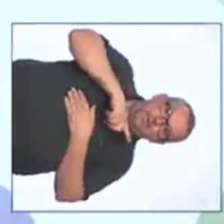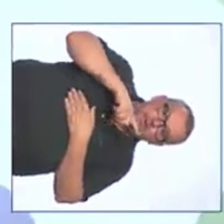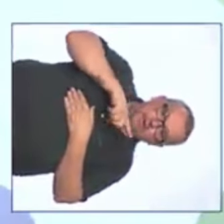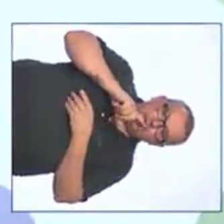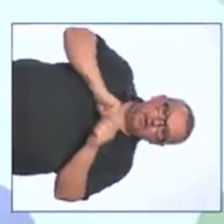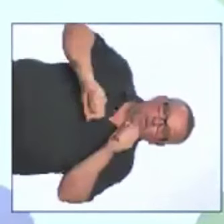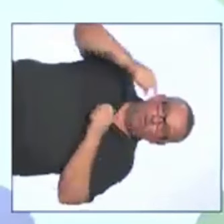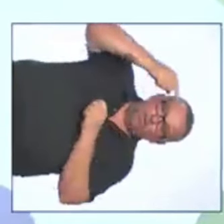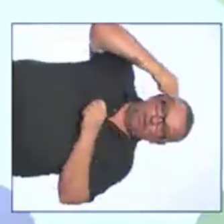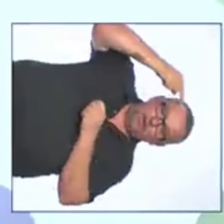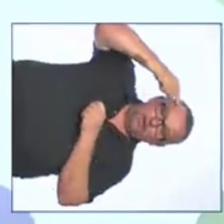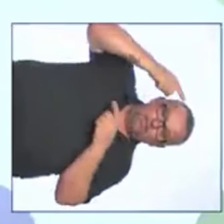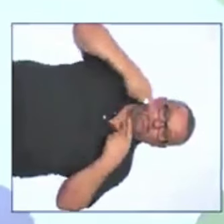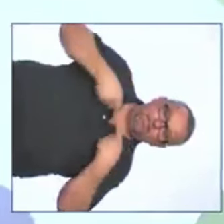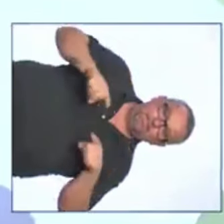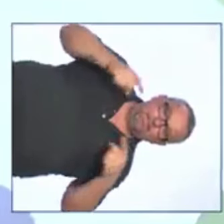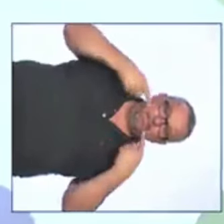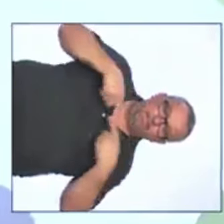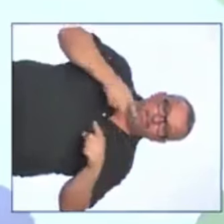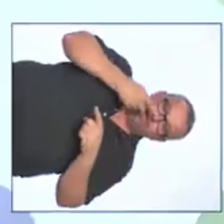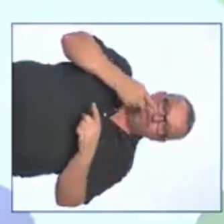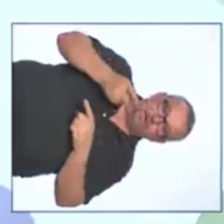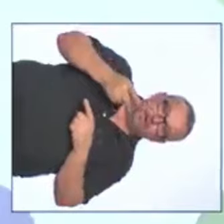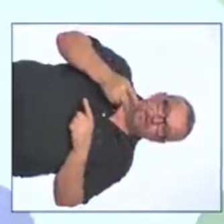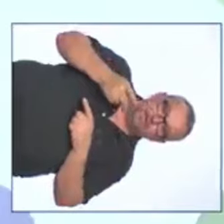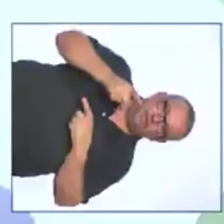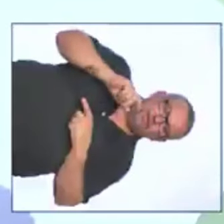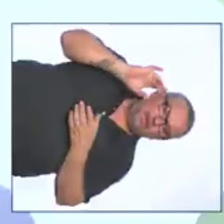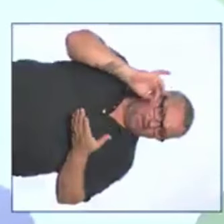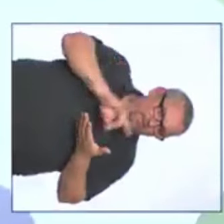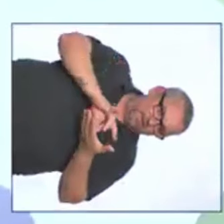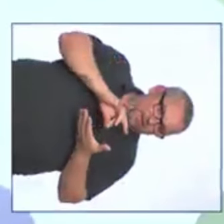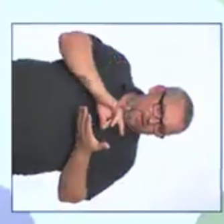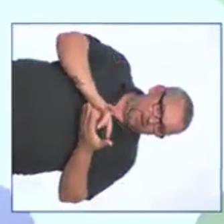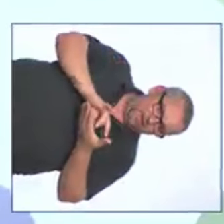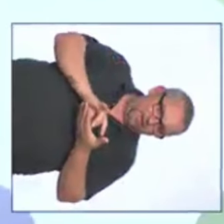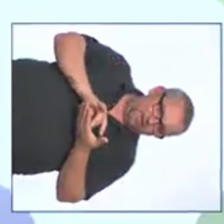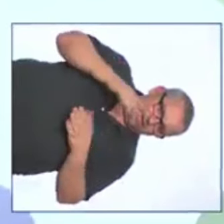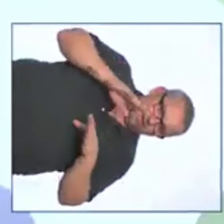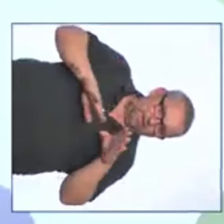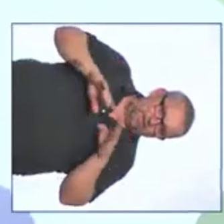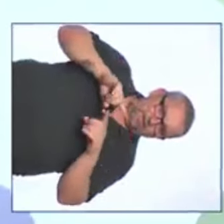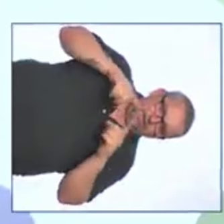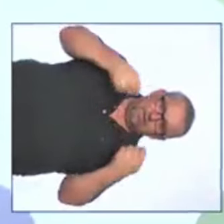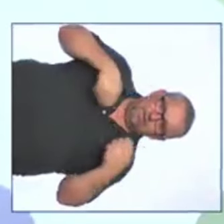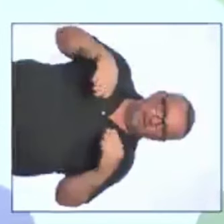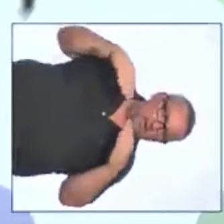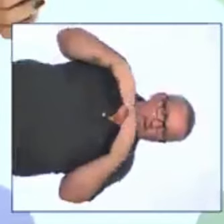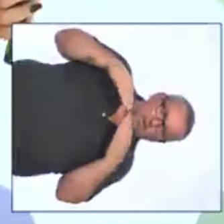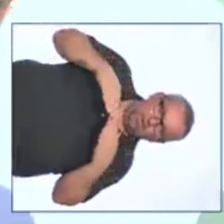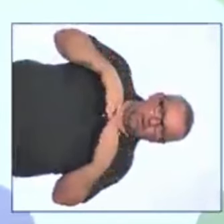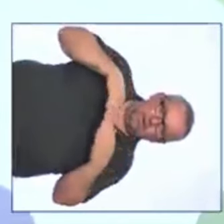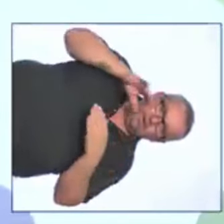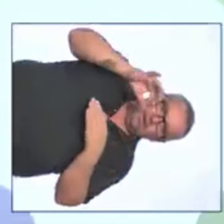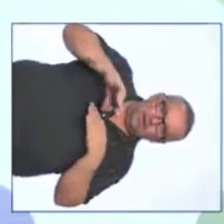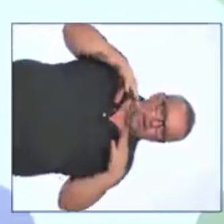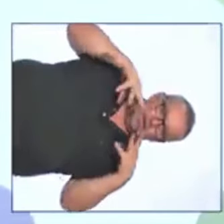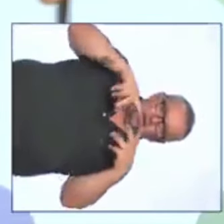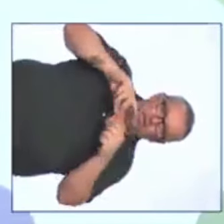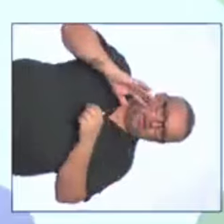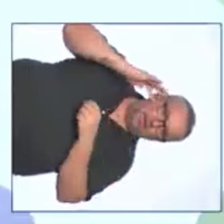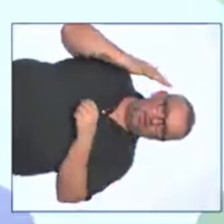ter o pensamento crítico de olhar e falar será que isso é verdade? a gente não precisa concordar e ter certeza que tudo que